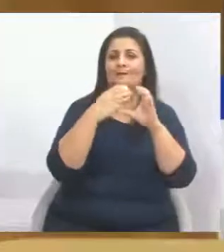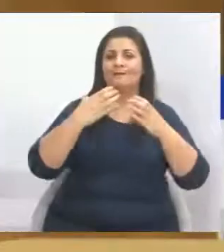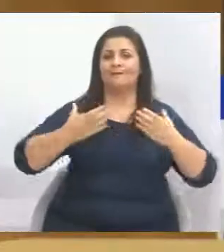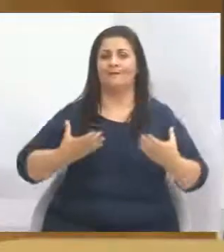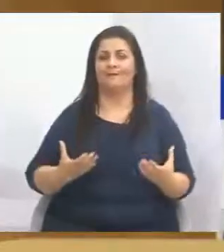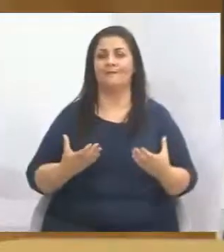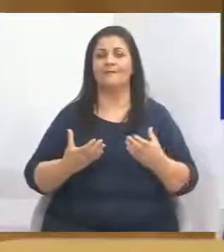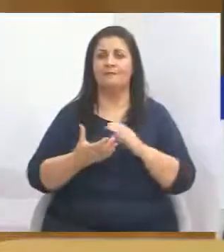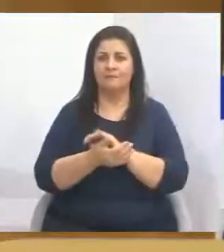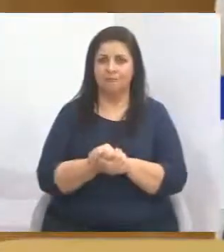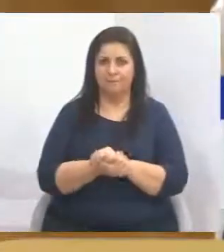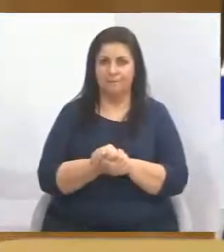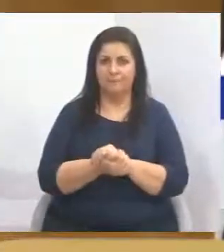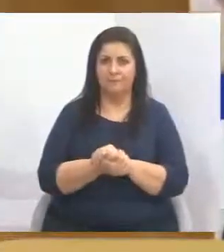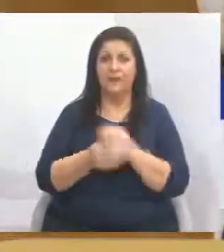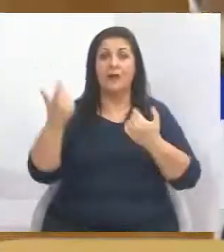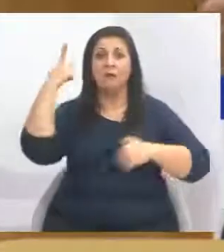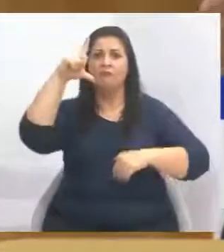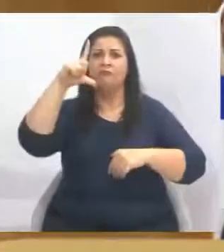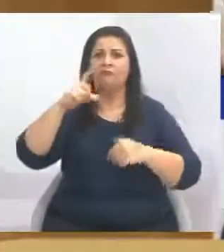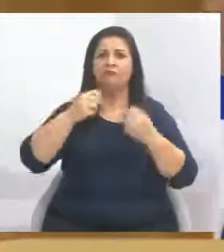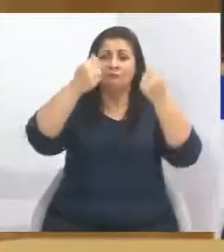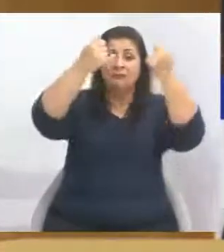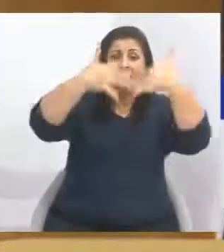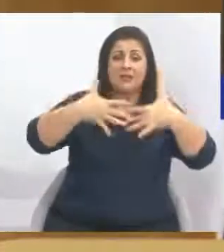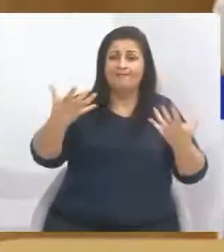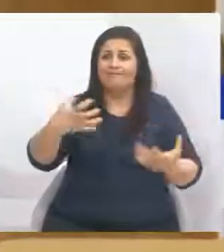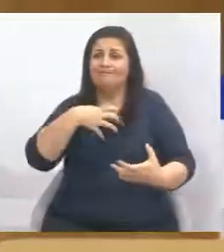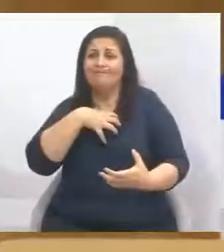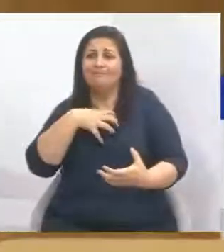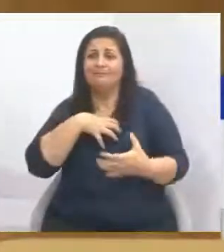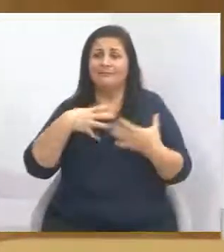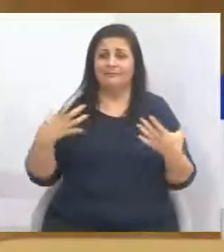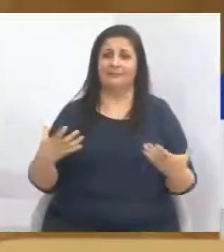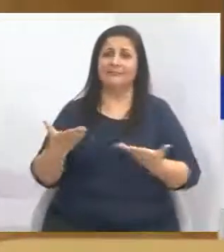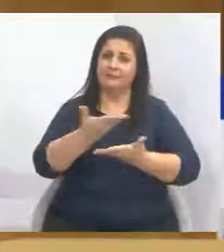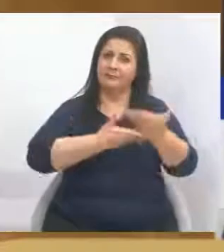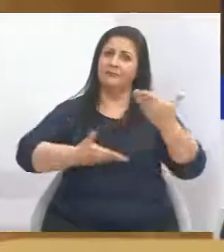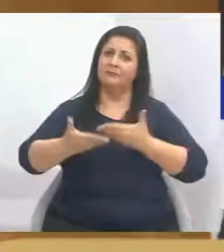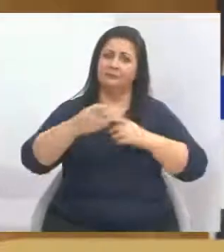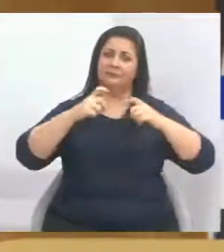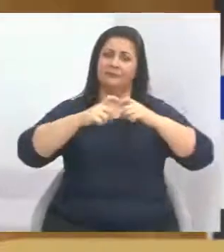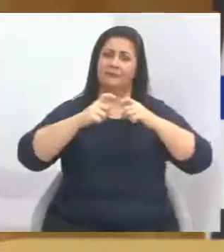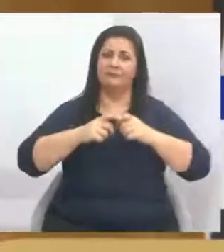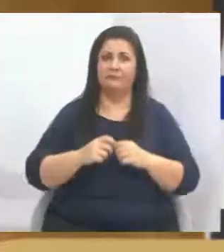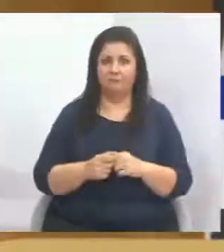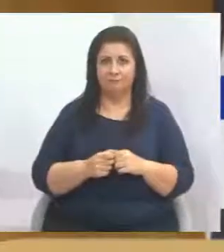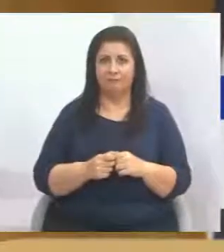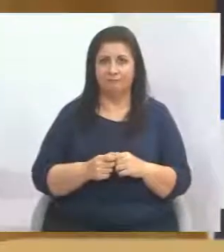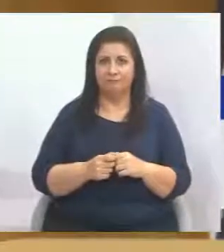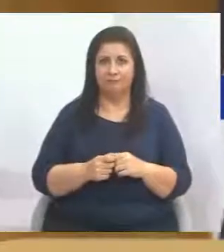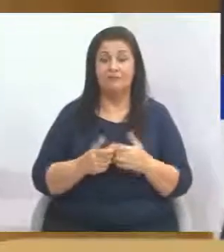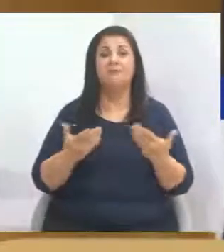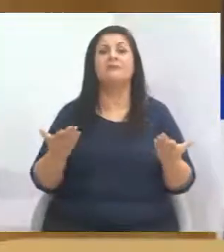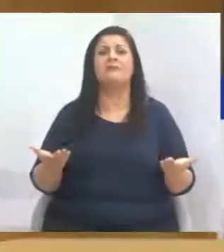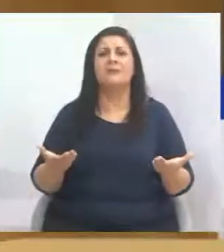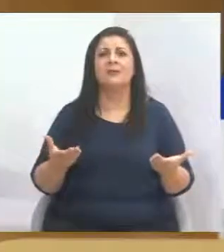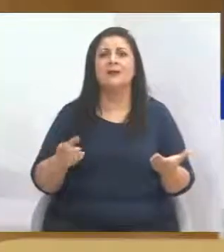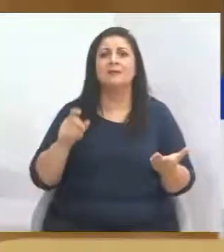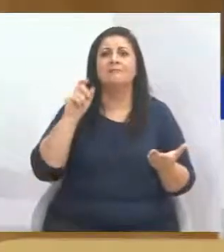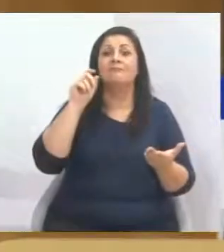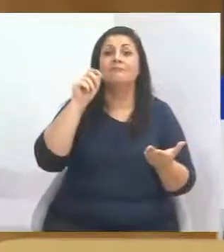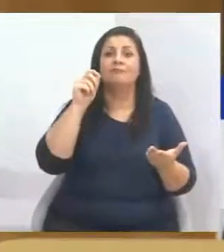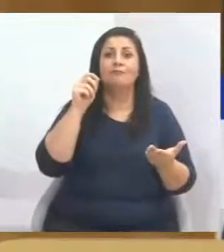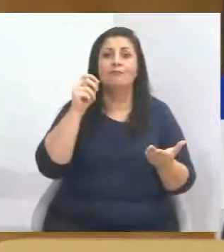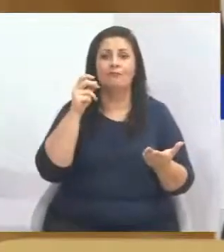dificuldade de comunicação, conseguir passar o que ele está sentindo no atendimento médico. E você, o que se visava